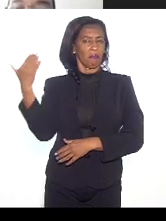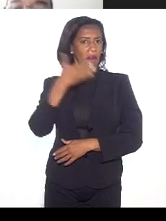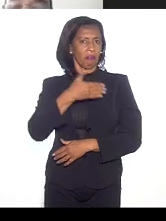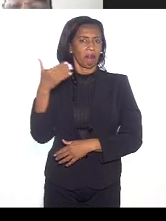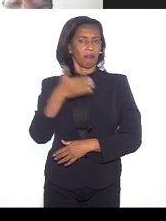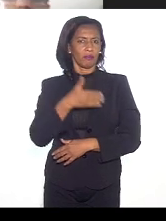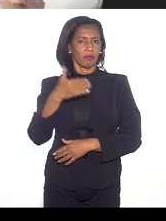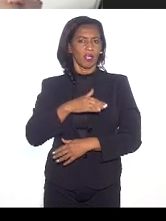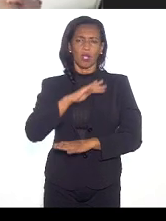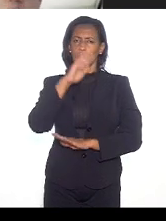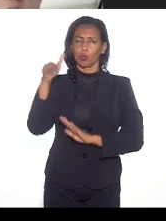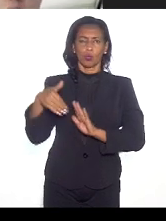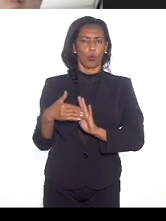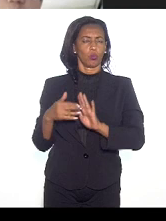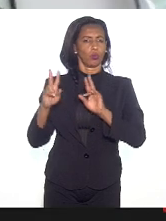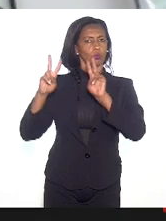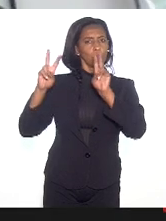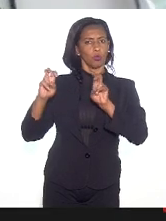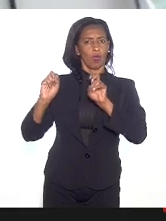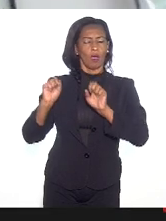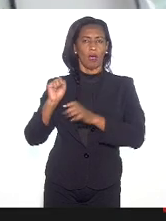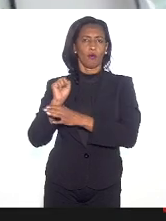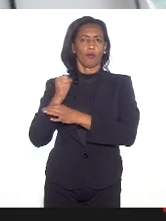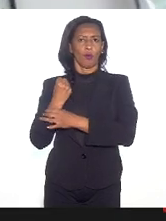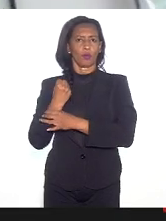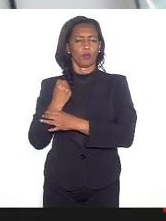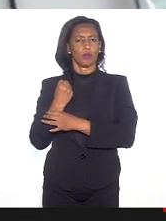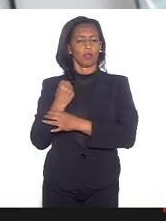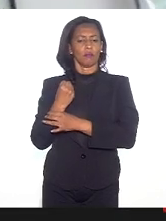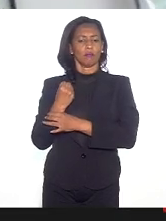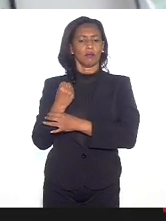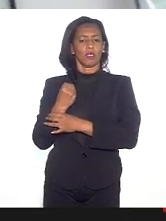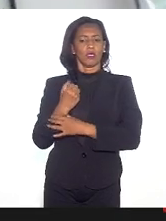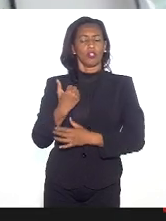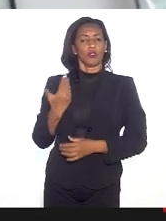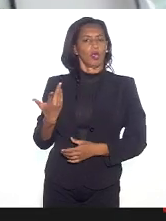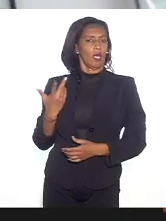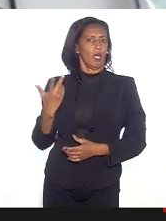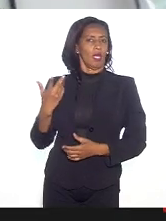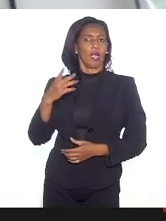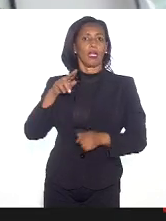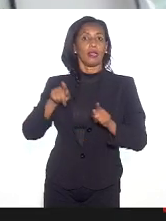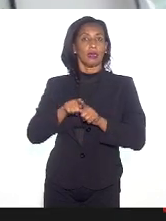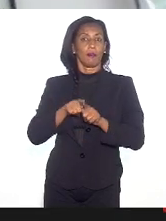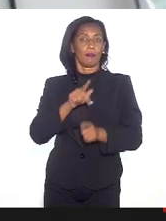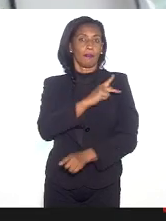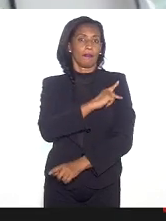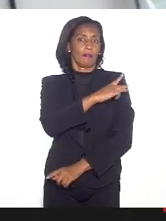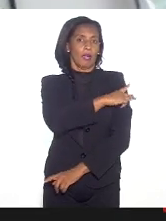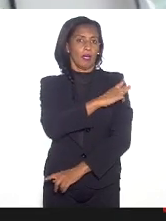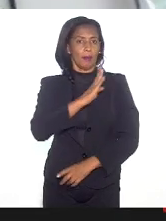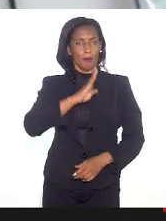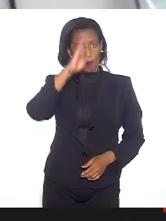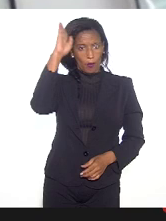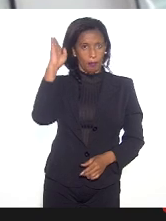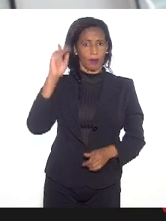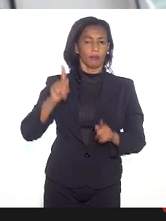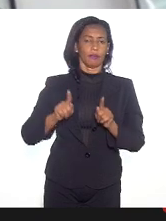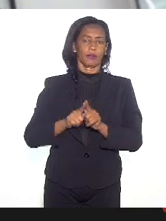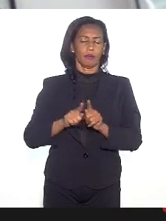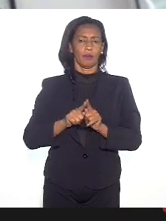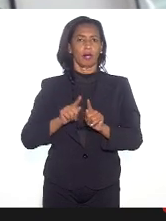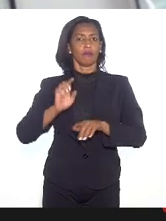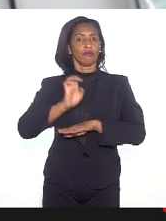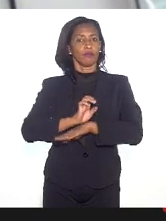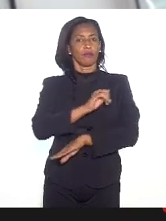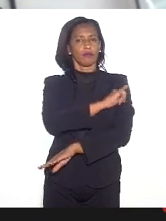todas as questões relacionadas aí às forças de segurança, em especial à Polícia Militar e ao Corpo de Bombeiros Militar do Estado do Rio de Janeiro.